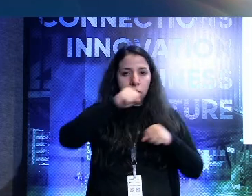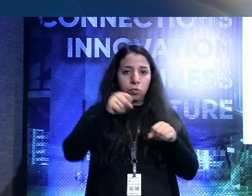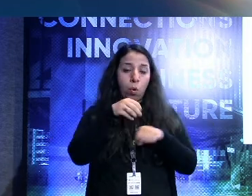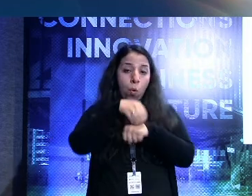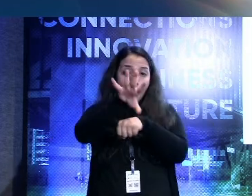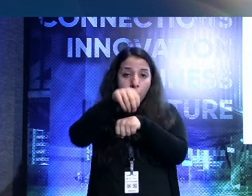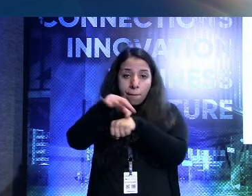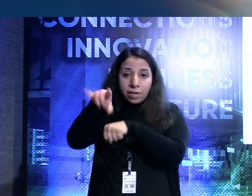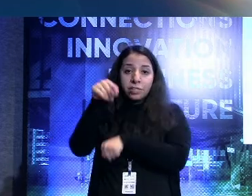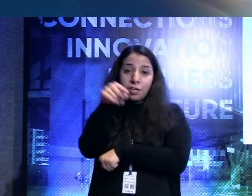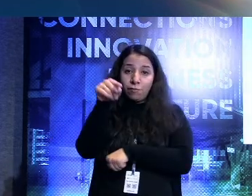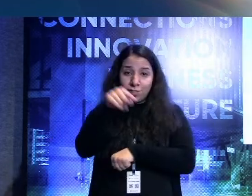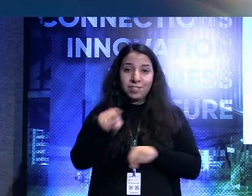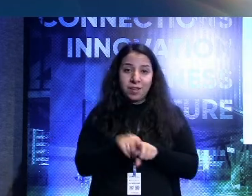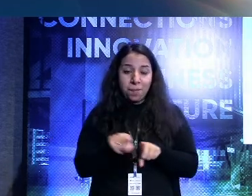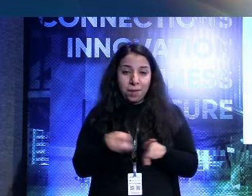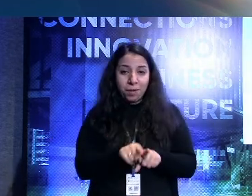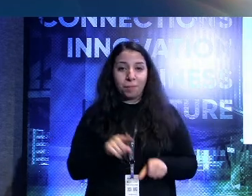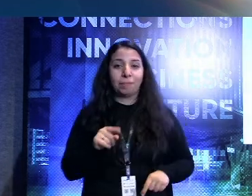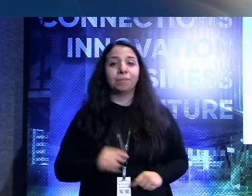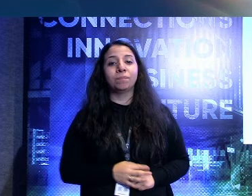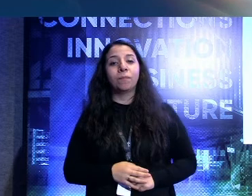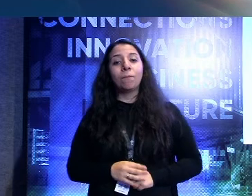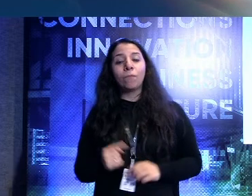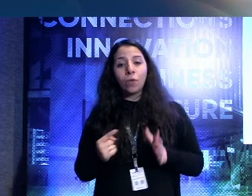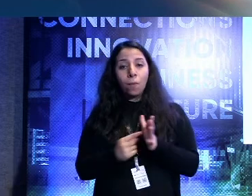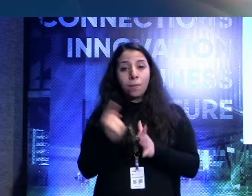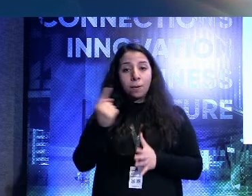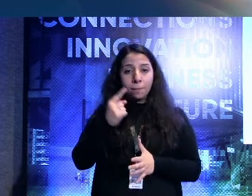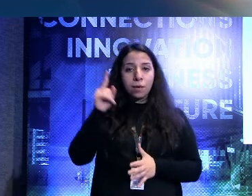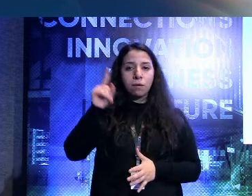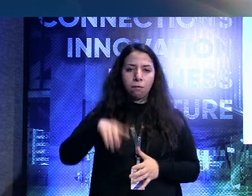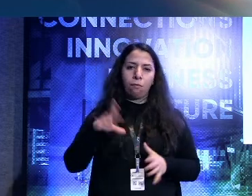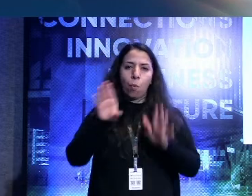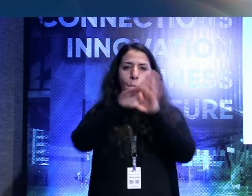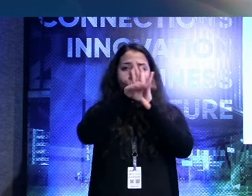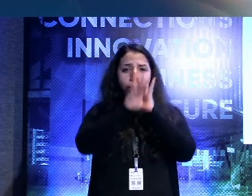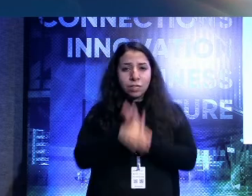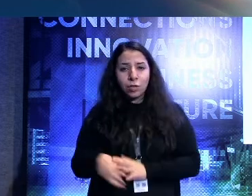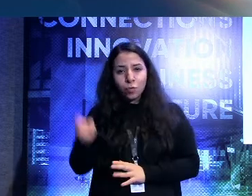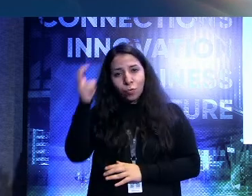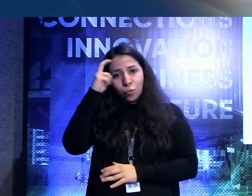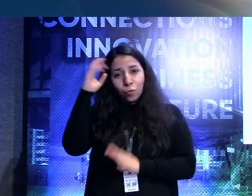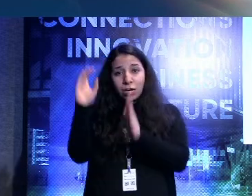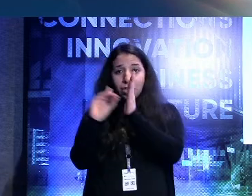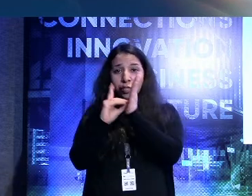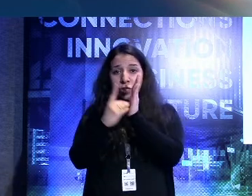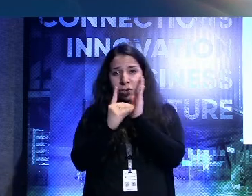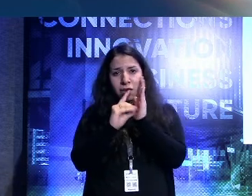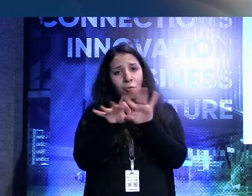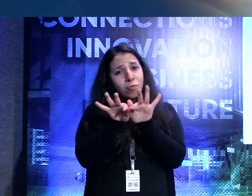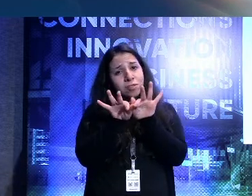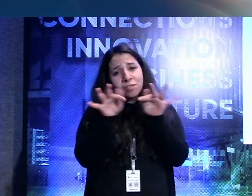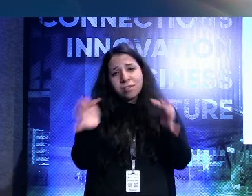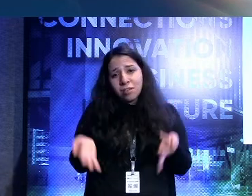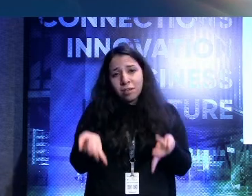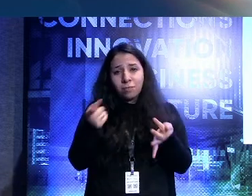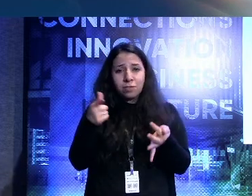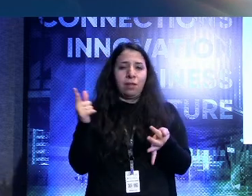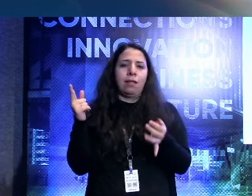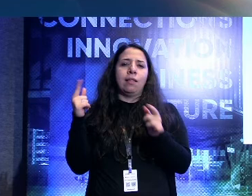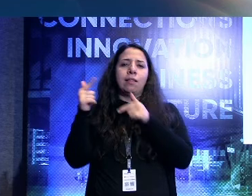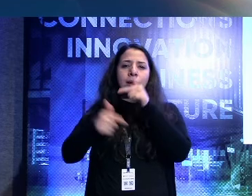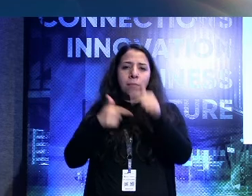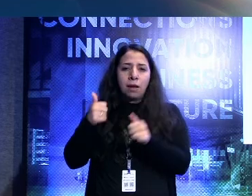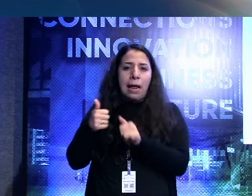também. Um primeiro deles, né, que os conceitos de cultura digital são muito simples, você trabalhar de maneira síncrona, você